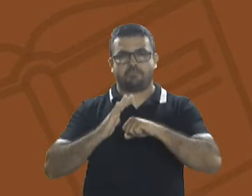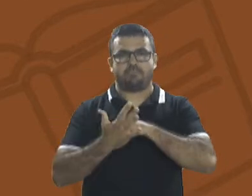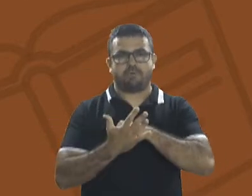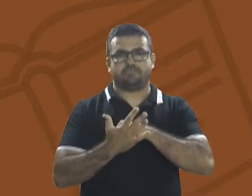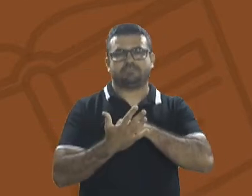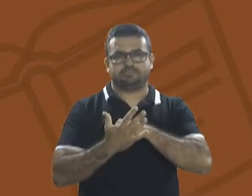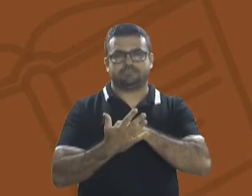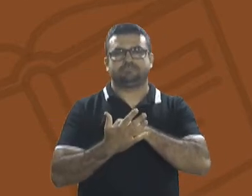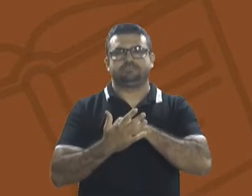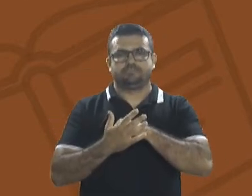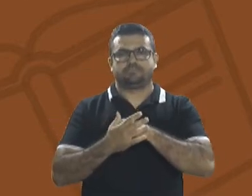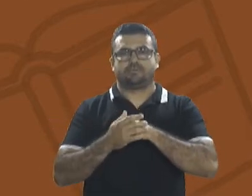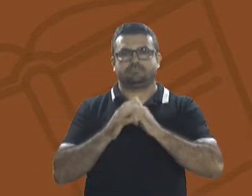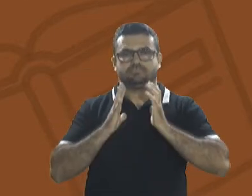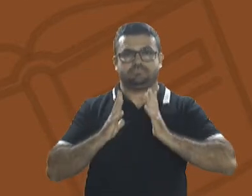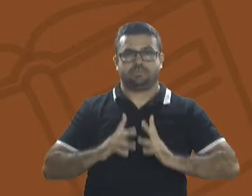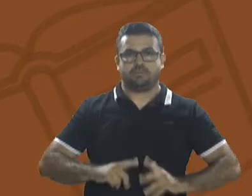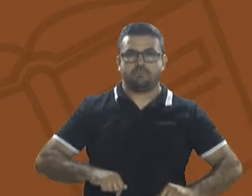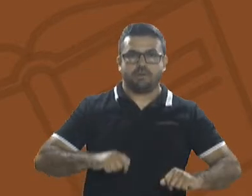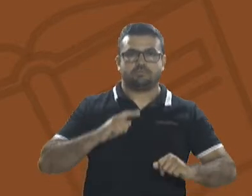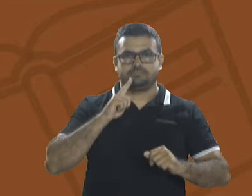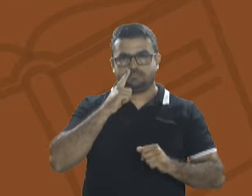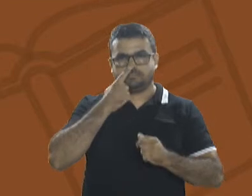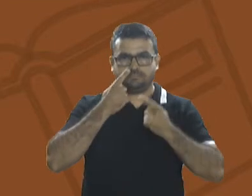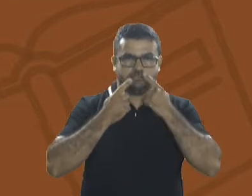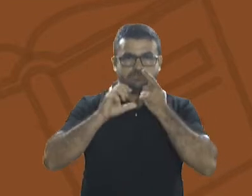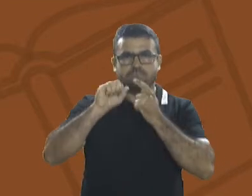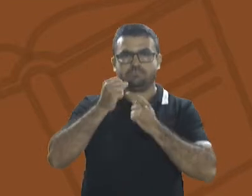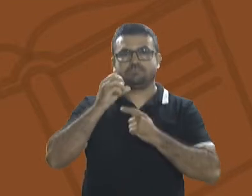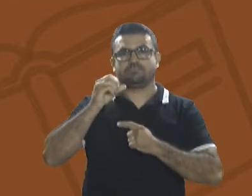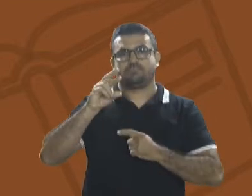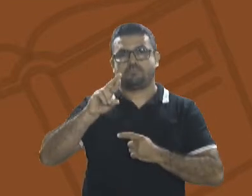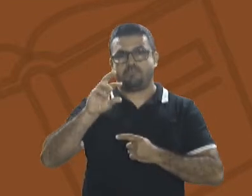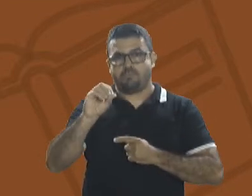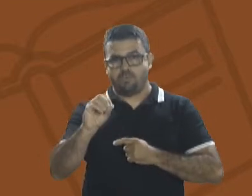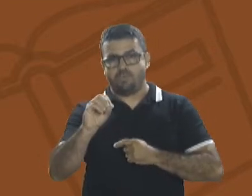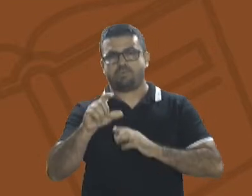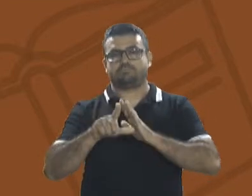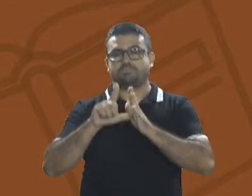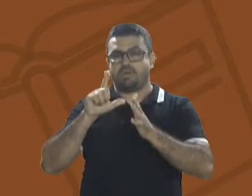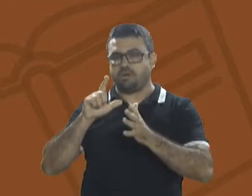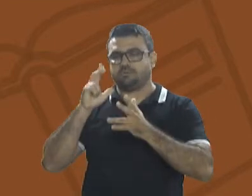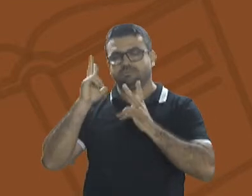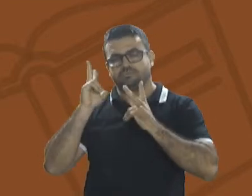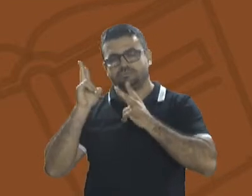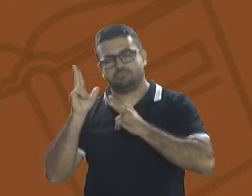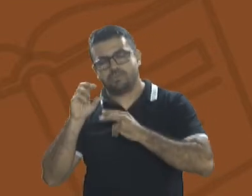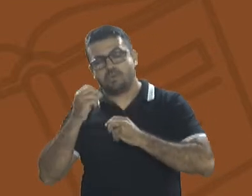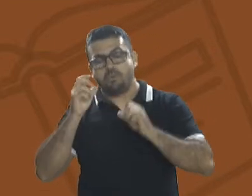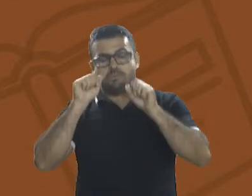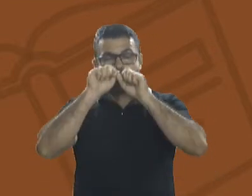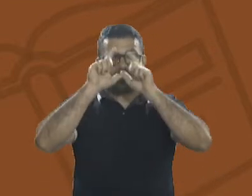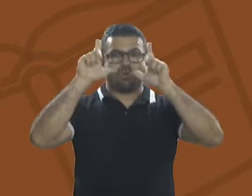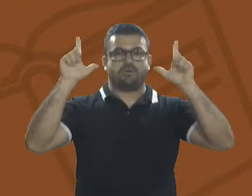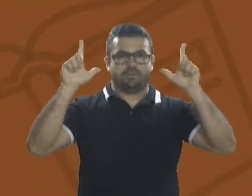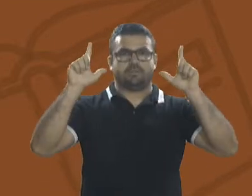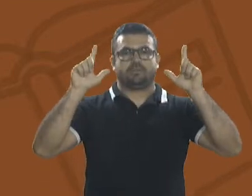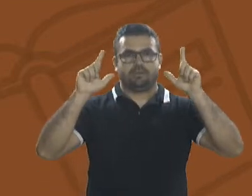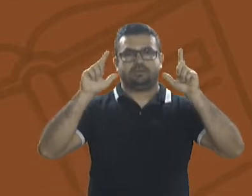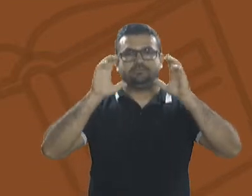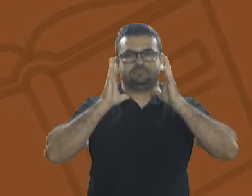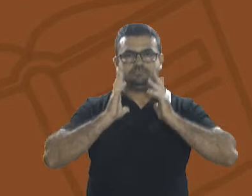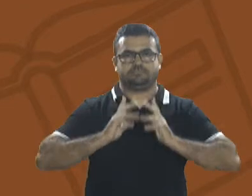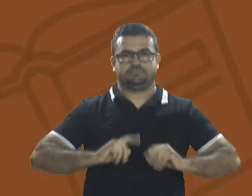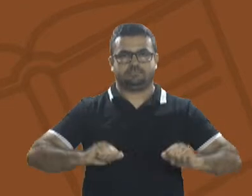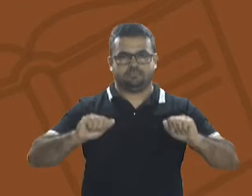está sempre, ó, limpando com soro o nariz da gente, sempre antes de dormir ou ao acordar, tá? Para limpar, né, ajudar